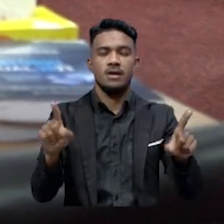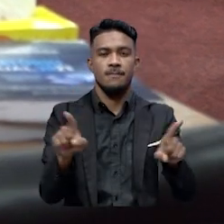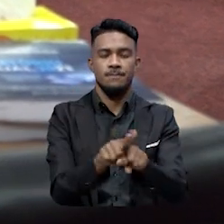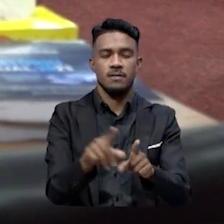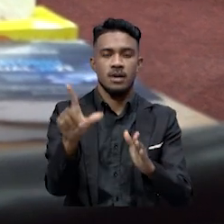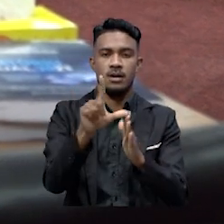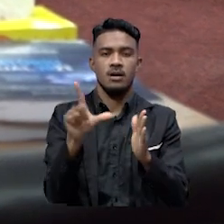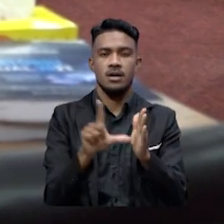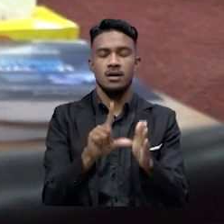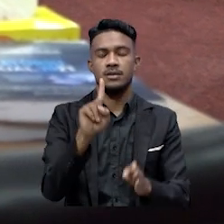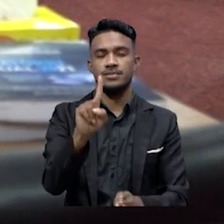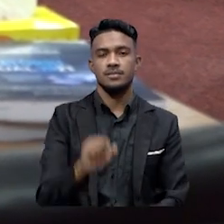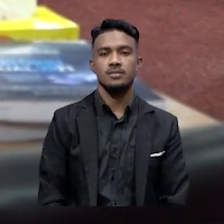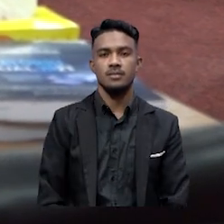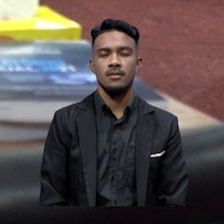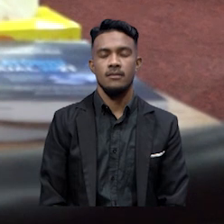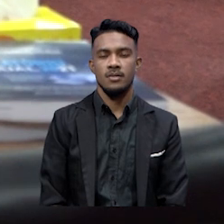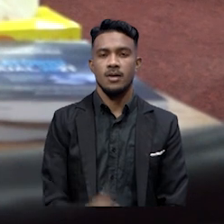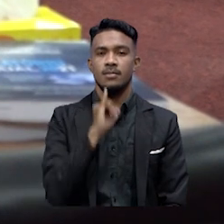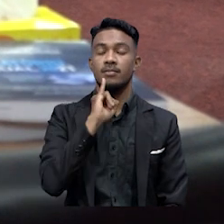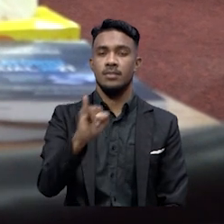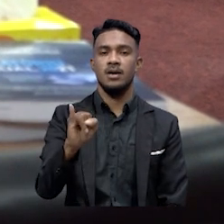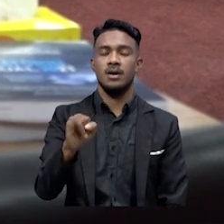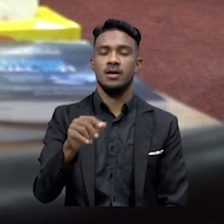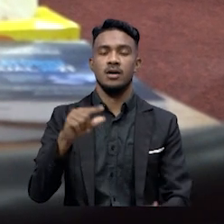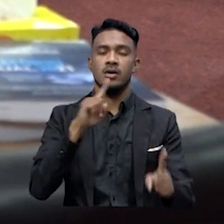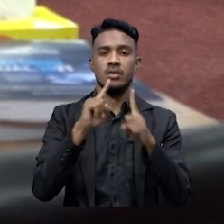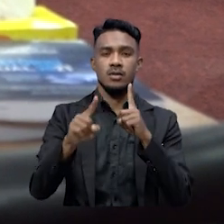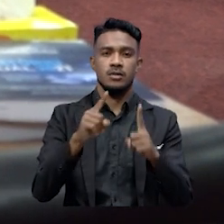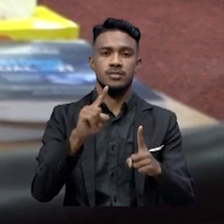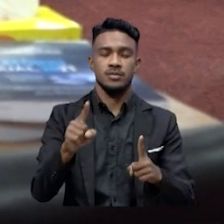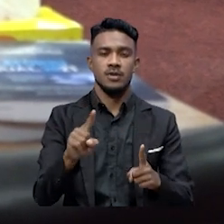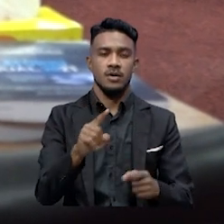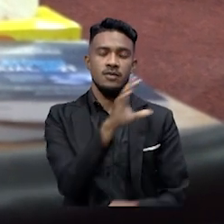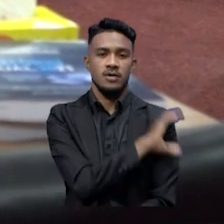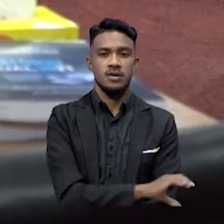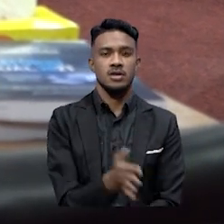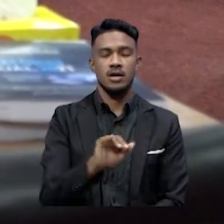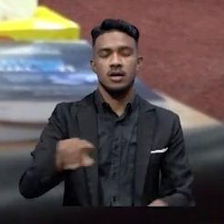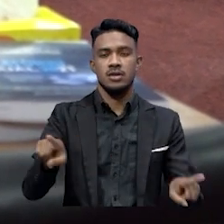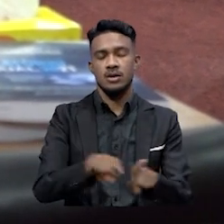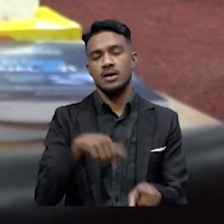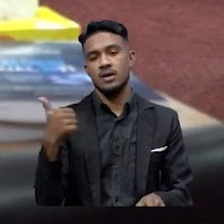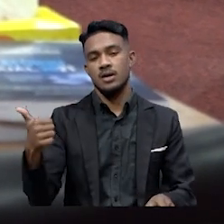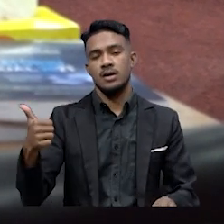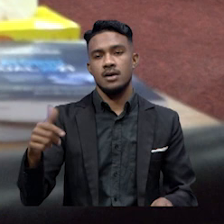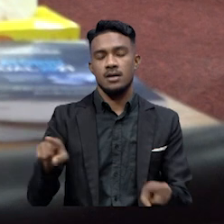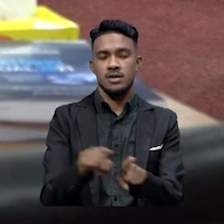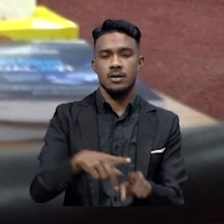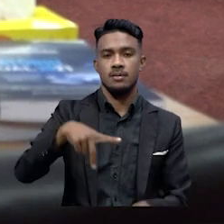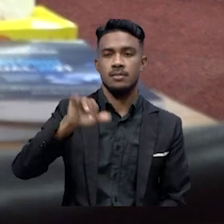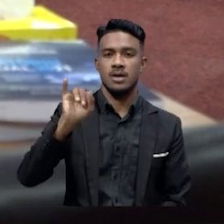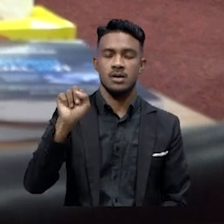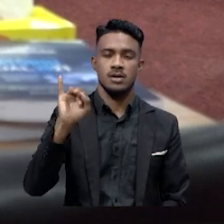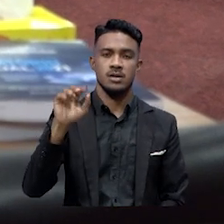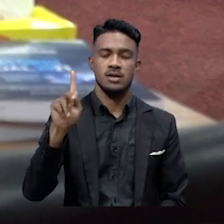dane mak temi força segurança seluk ide benaran pesi kine mak idane entau